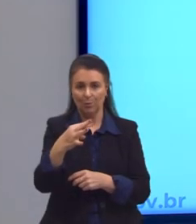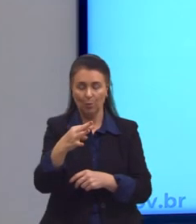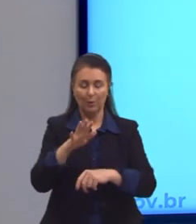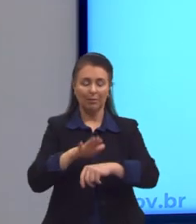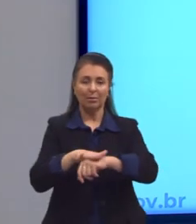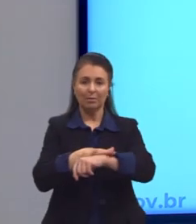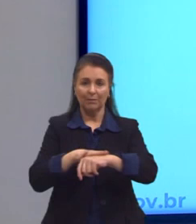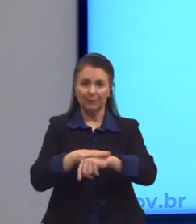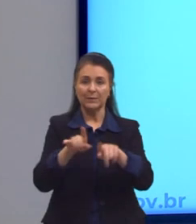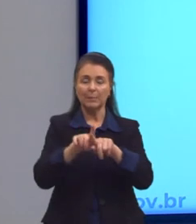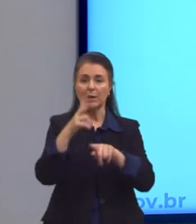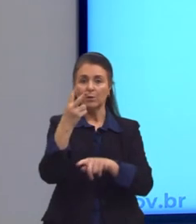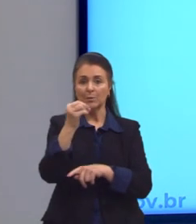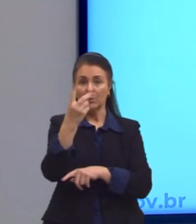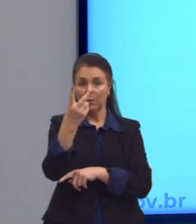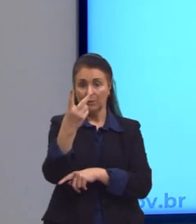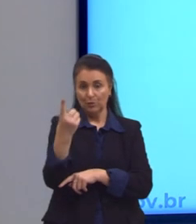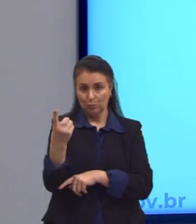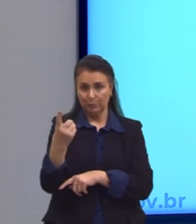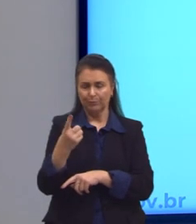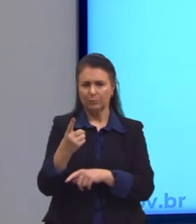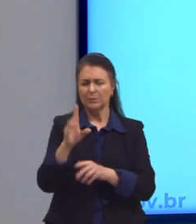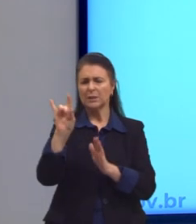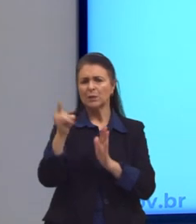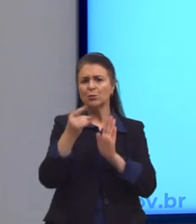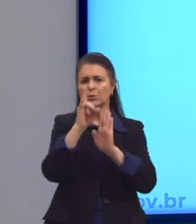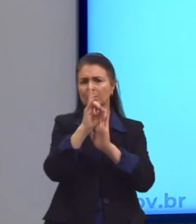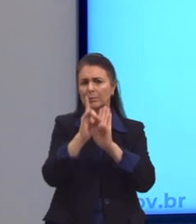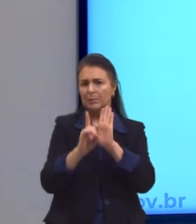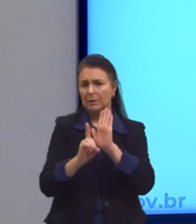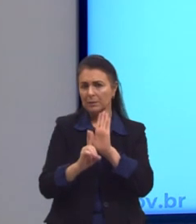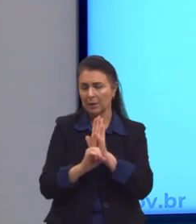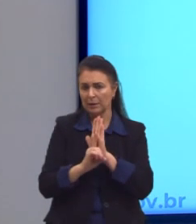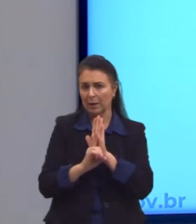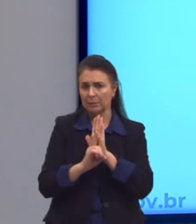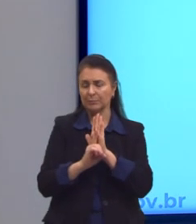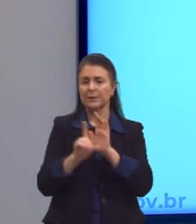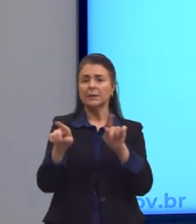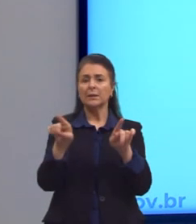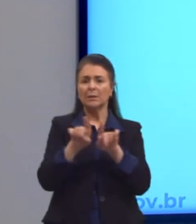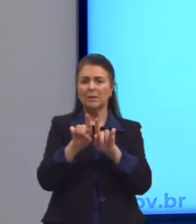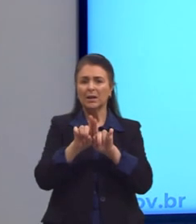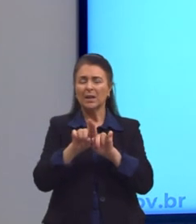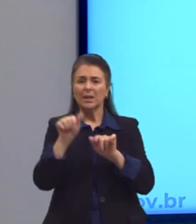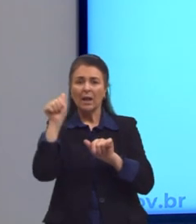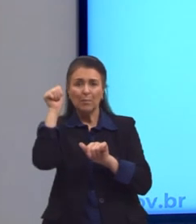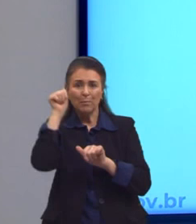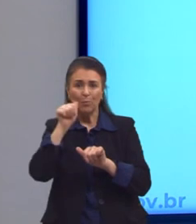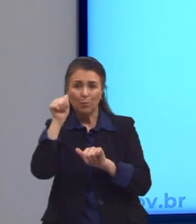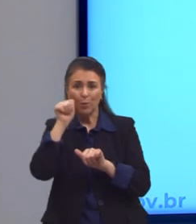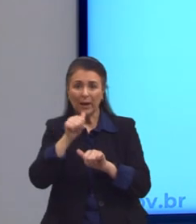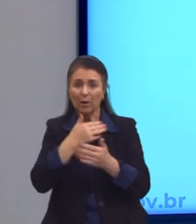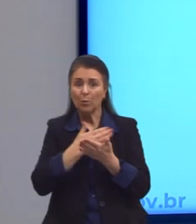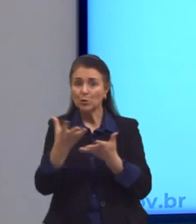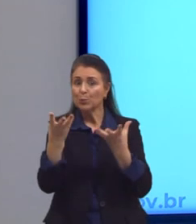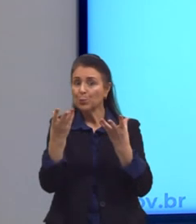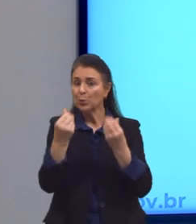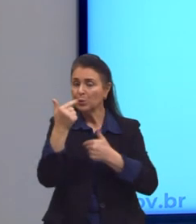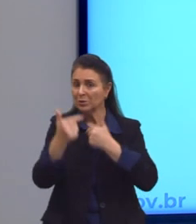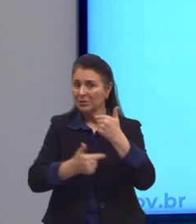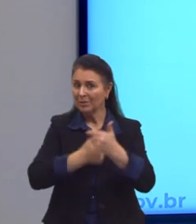também em 2021, nas últimas décadas, uma acentuada feminização do mundo do trabalho vem ocorrendo.